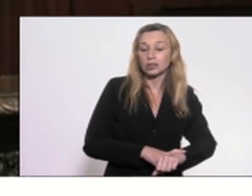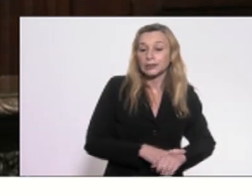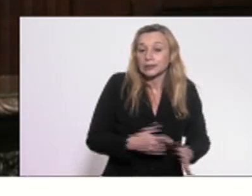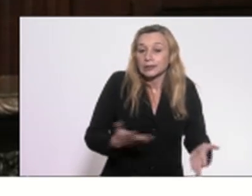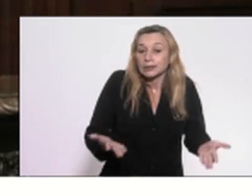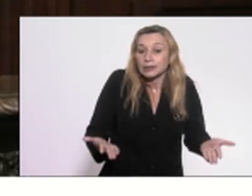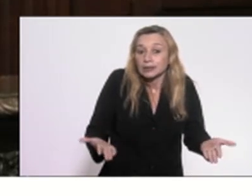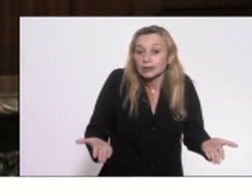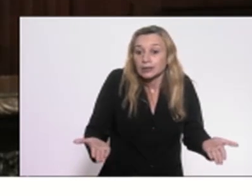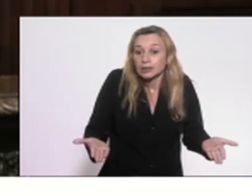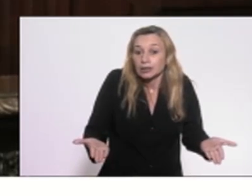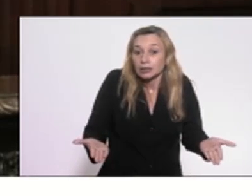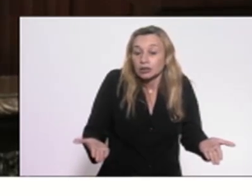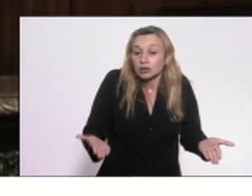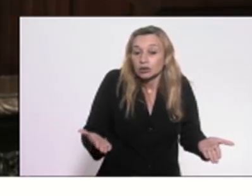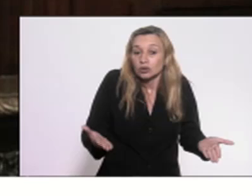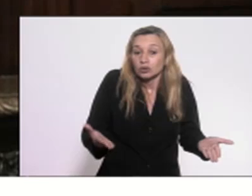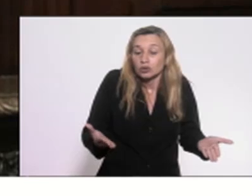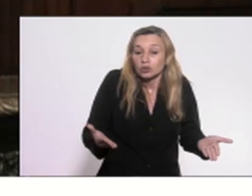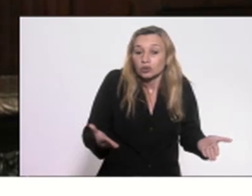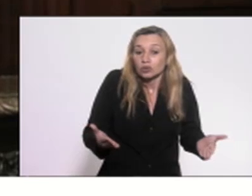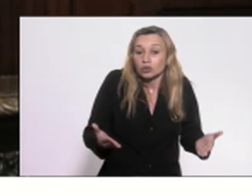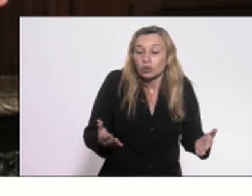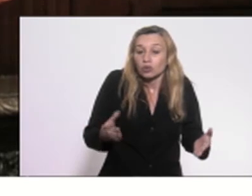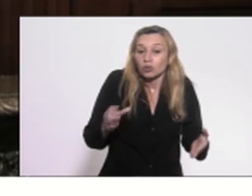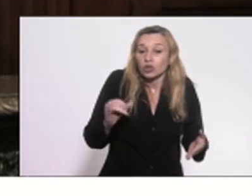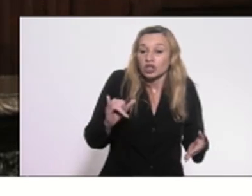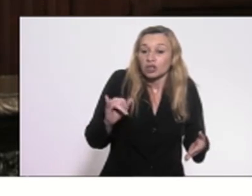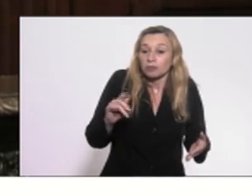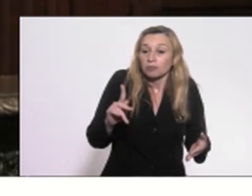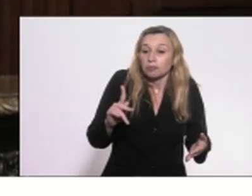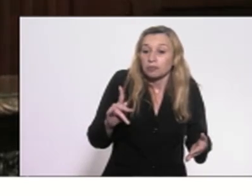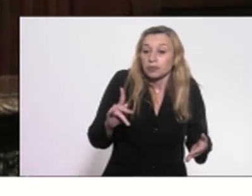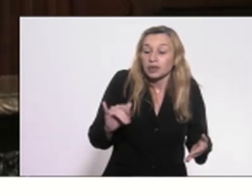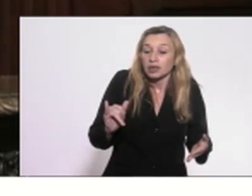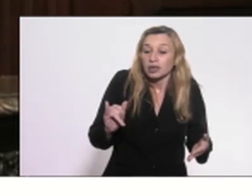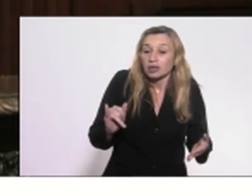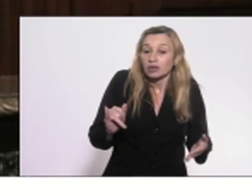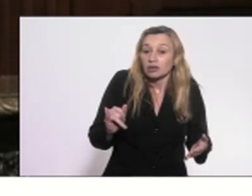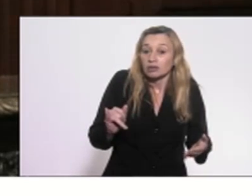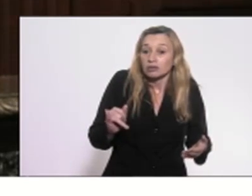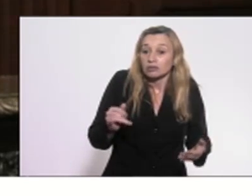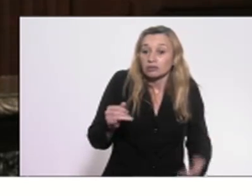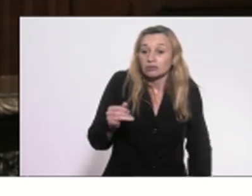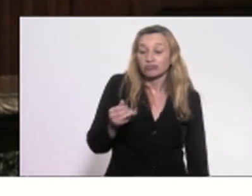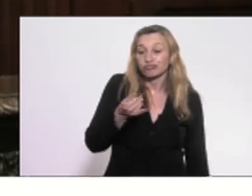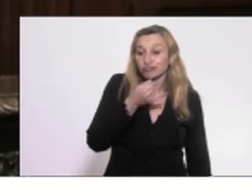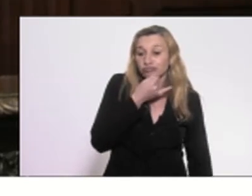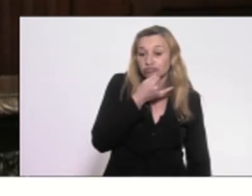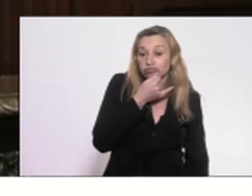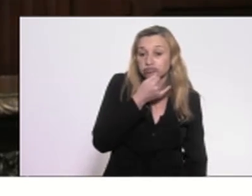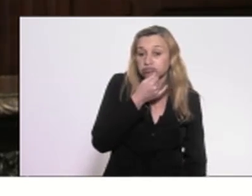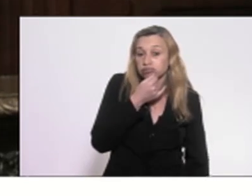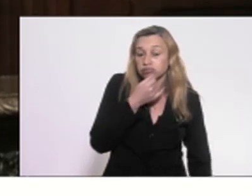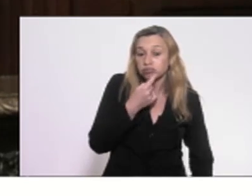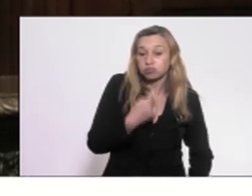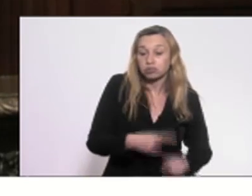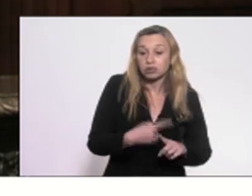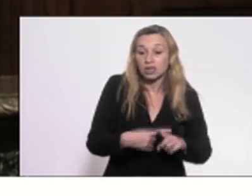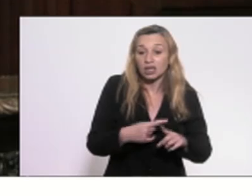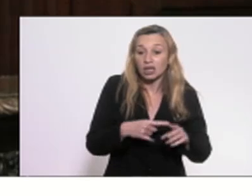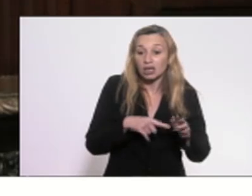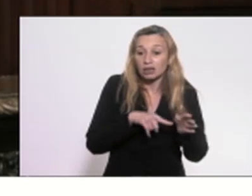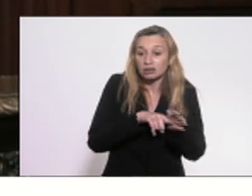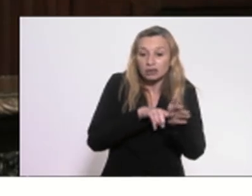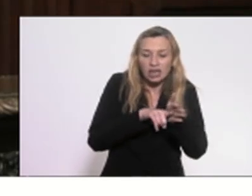desacreditou-se, inclusive, o órgão de controle, que é o INPE. E é de controle porque analisa as